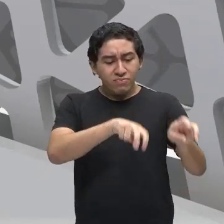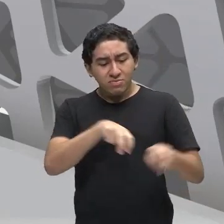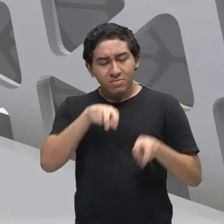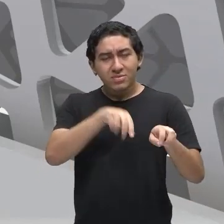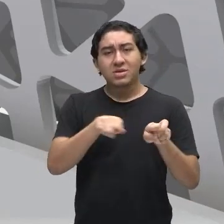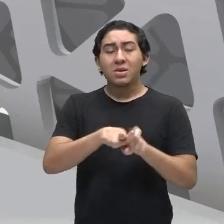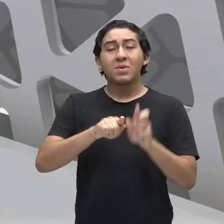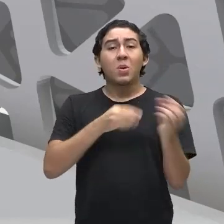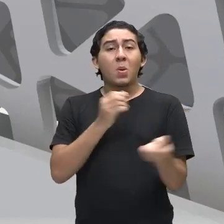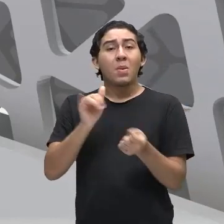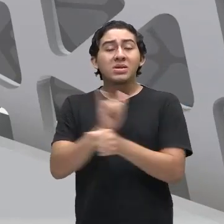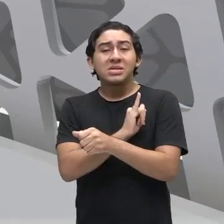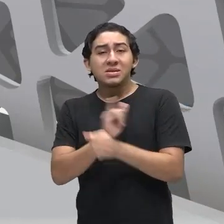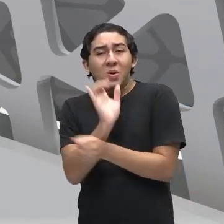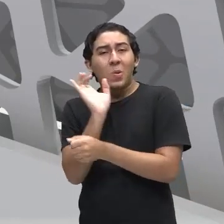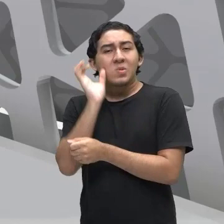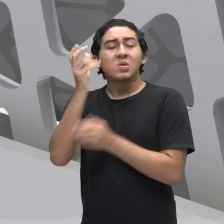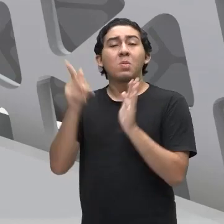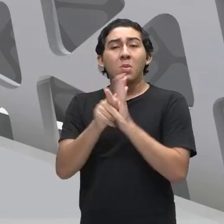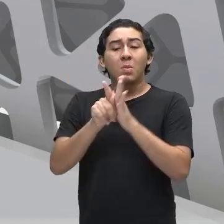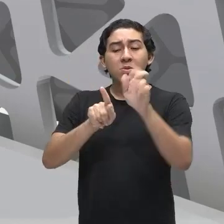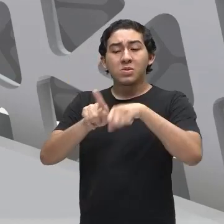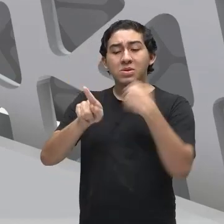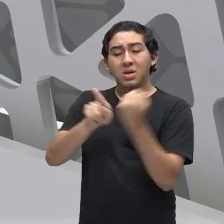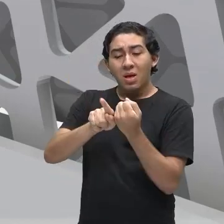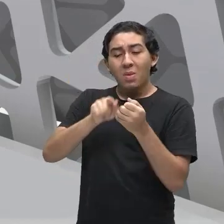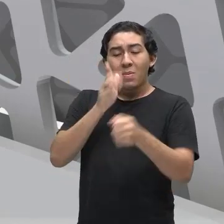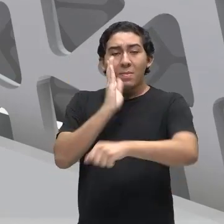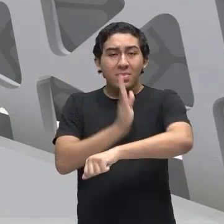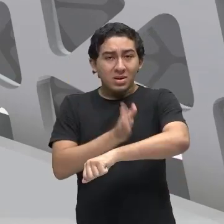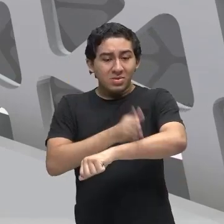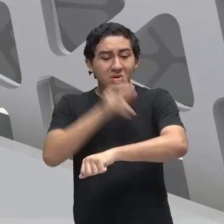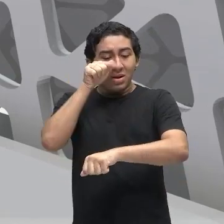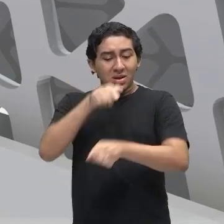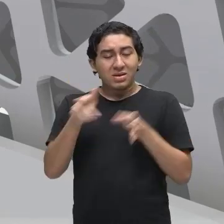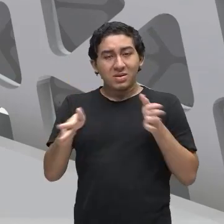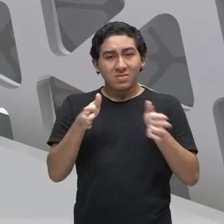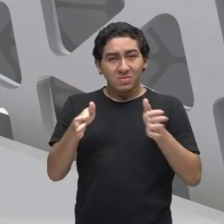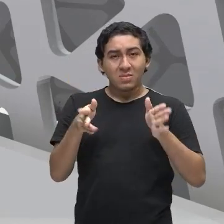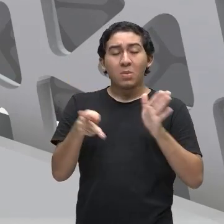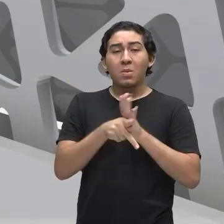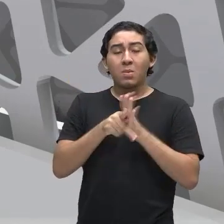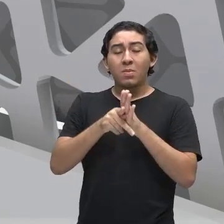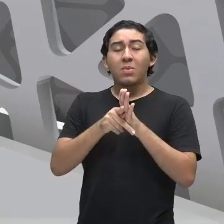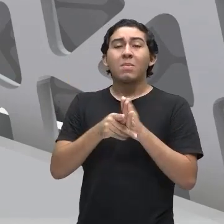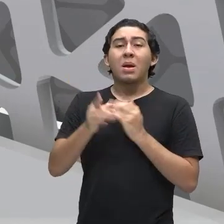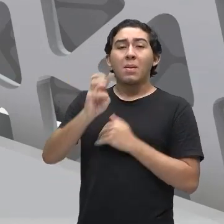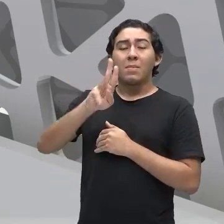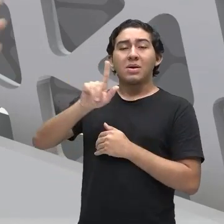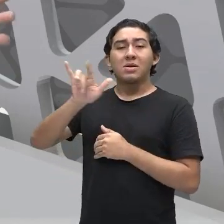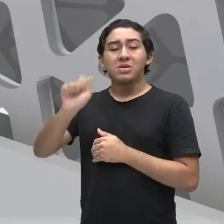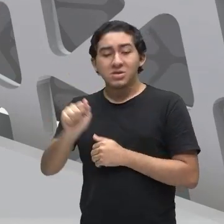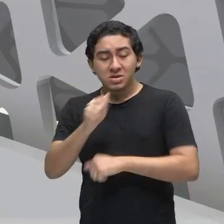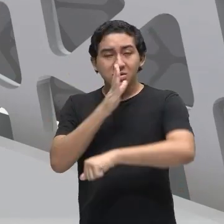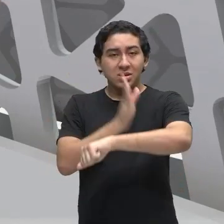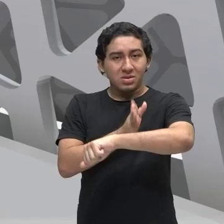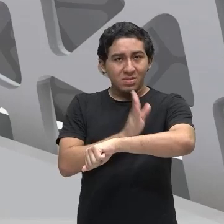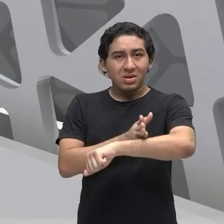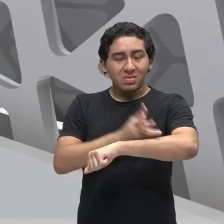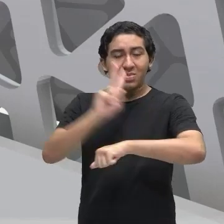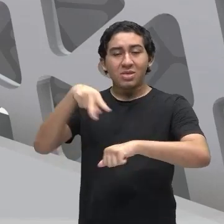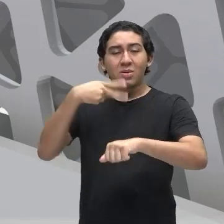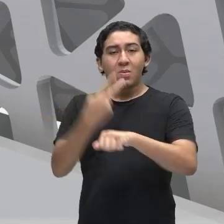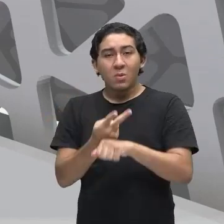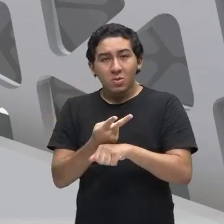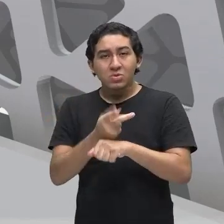as situações sociais dentro do período que compreende aí a chamada Baixa Idade Média, ali logo depois do